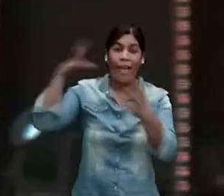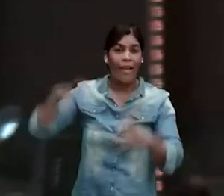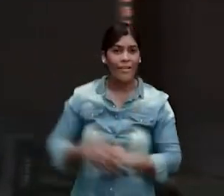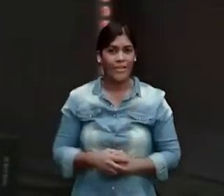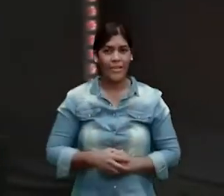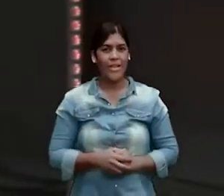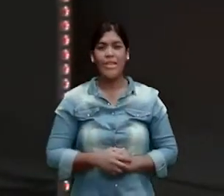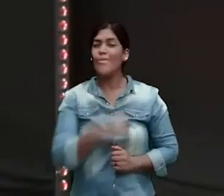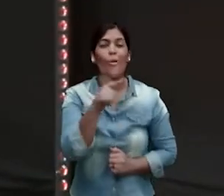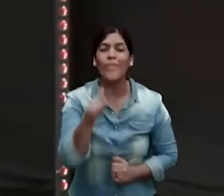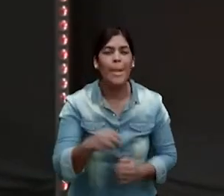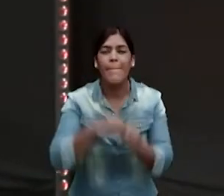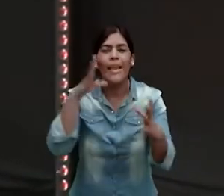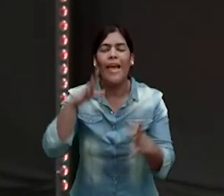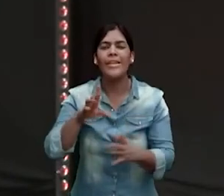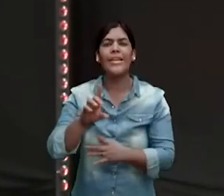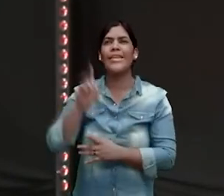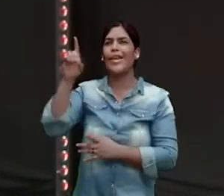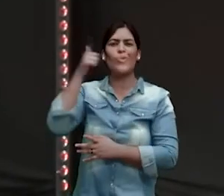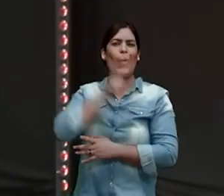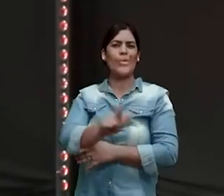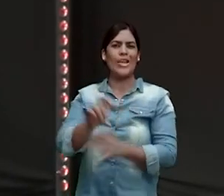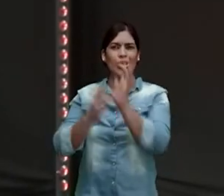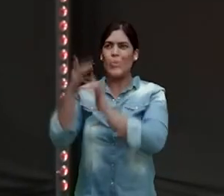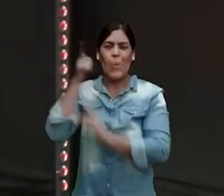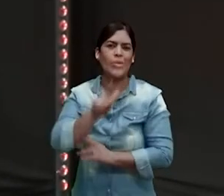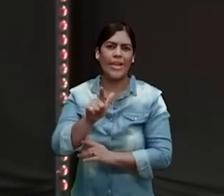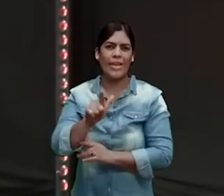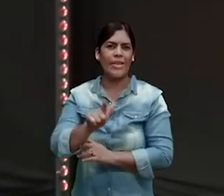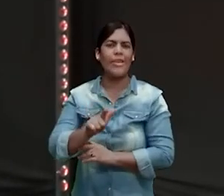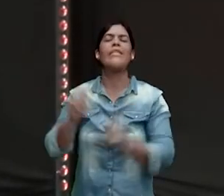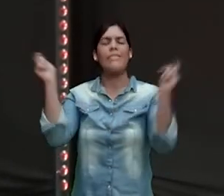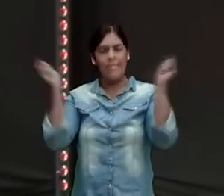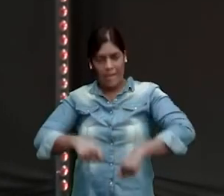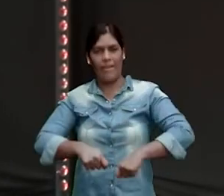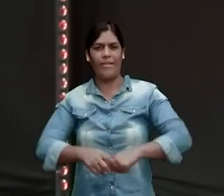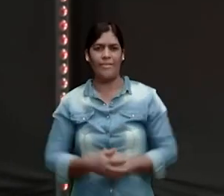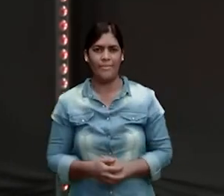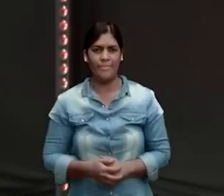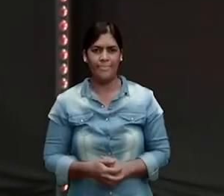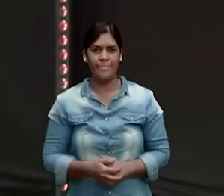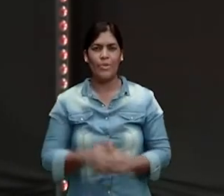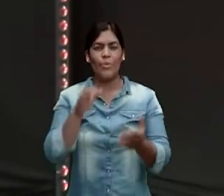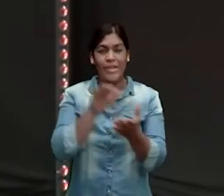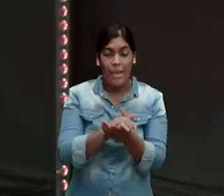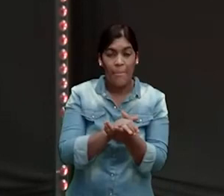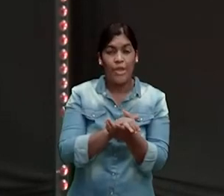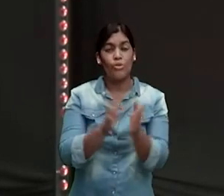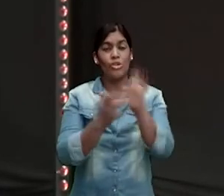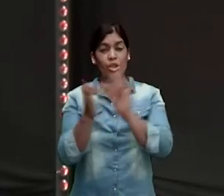vida e qual é a coisa mais triste da sua vida e depois num casamento ele